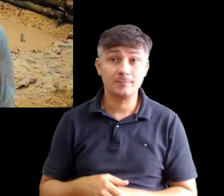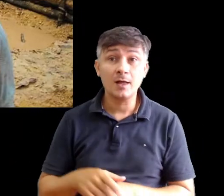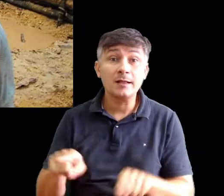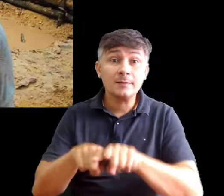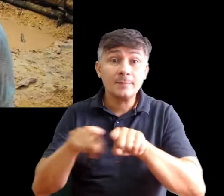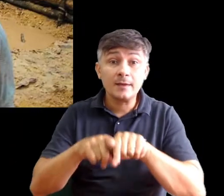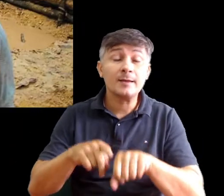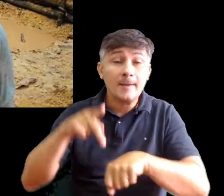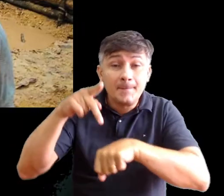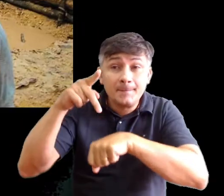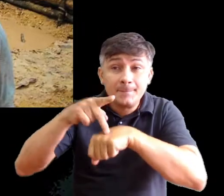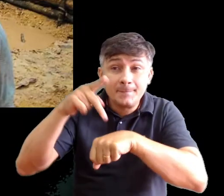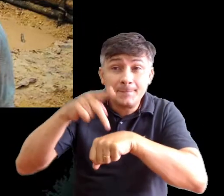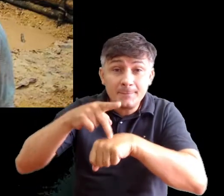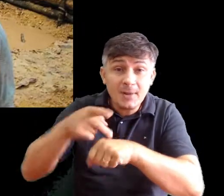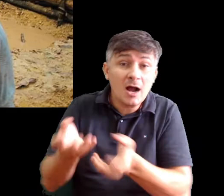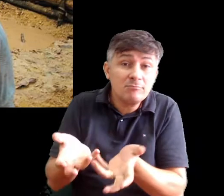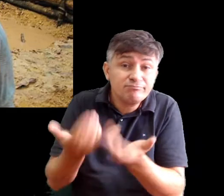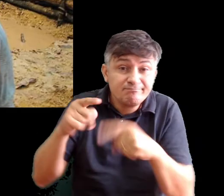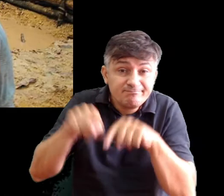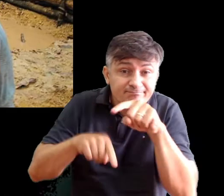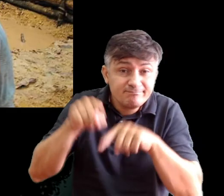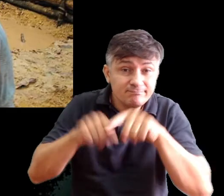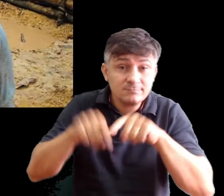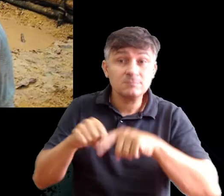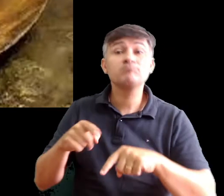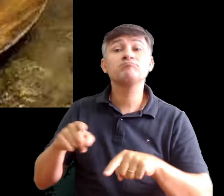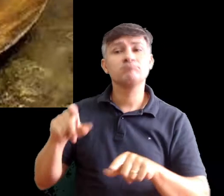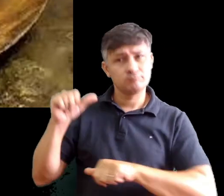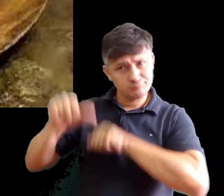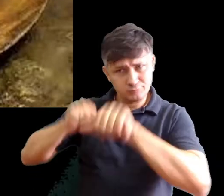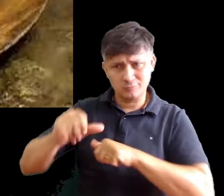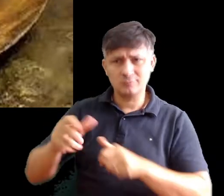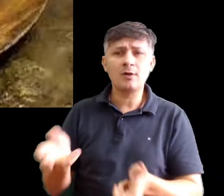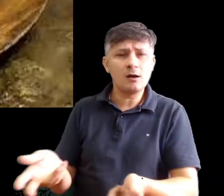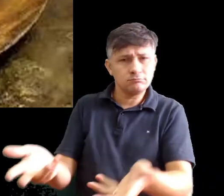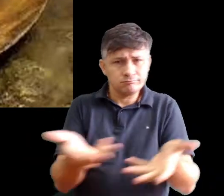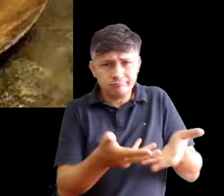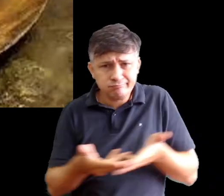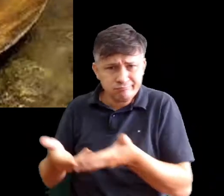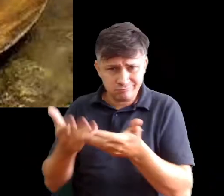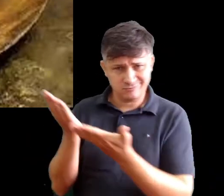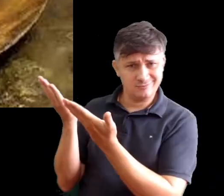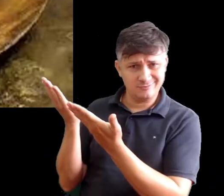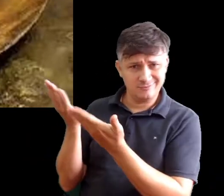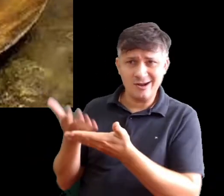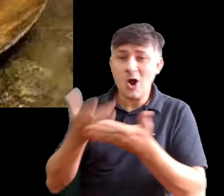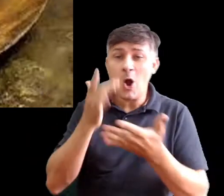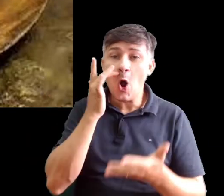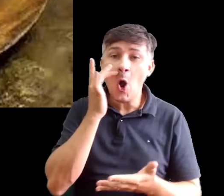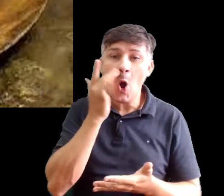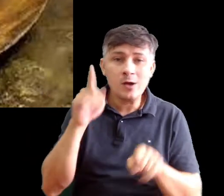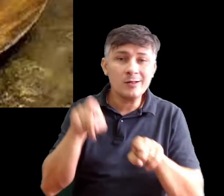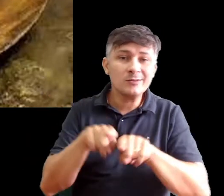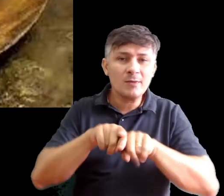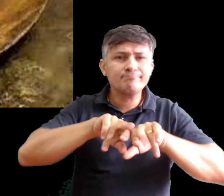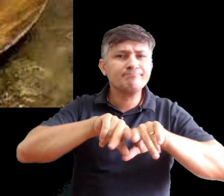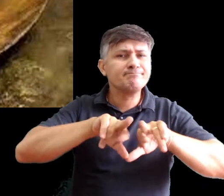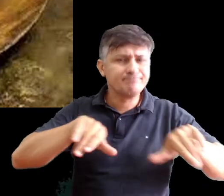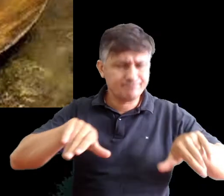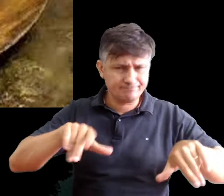mineral também passou por transformações, mas ainda utiliza técnicas tradicionais para a extração de ouro e minerais